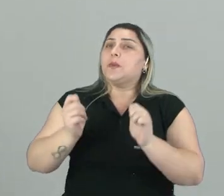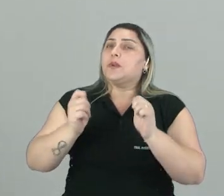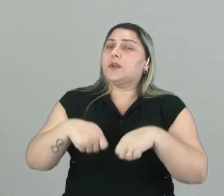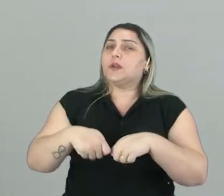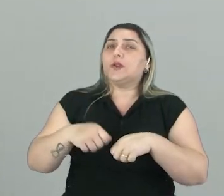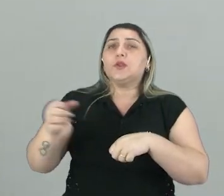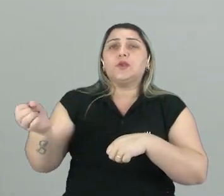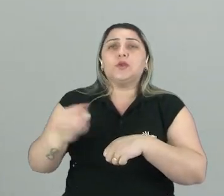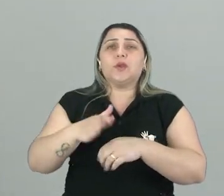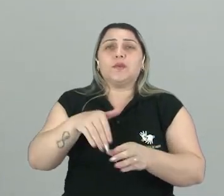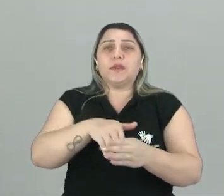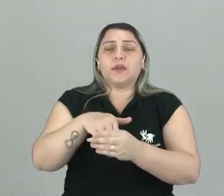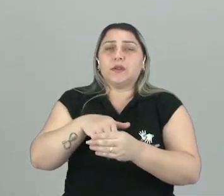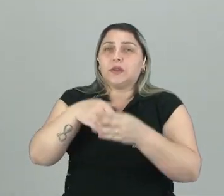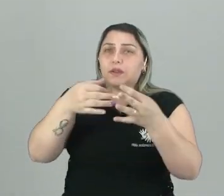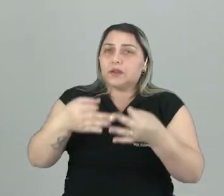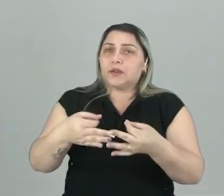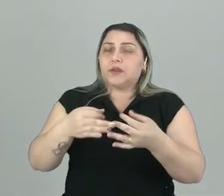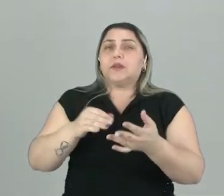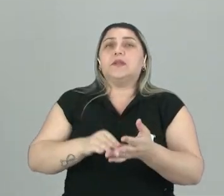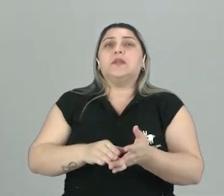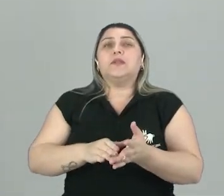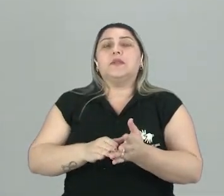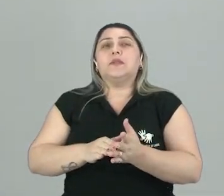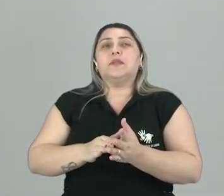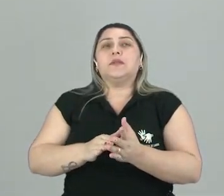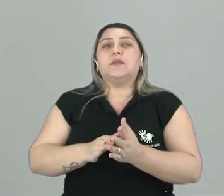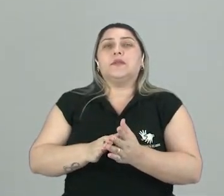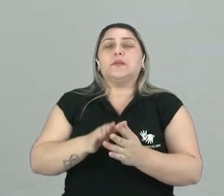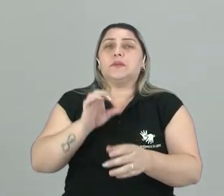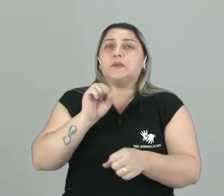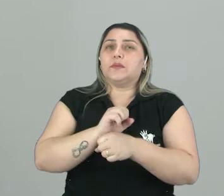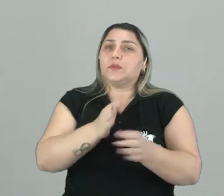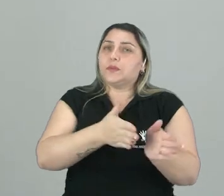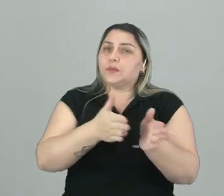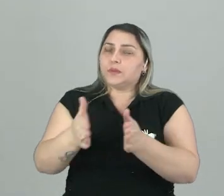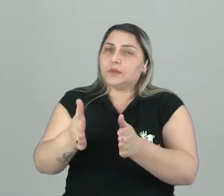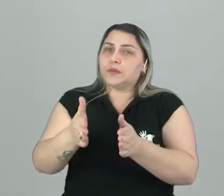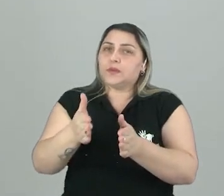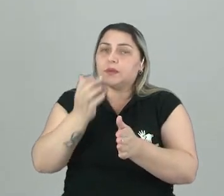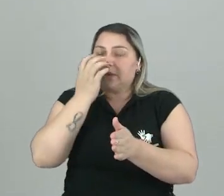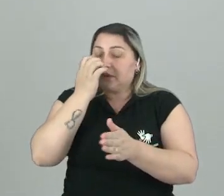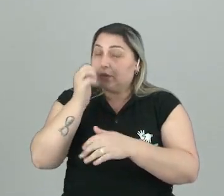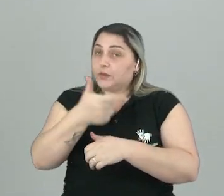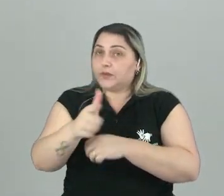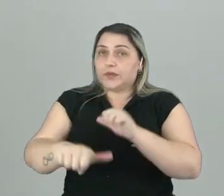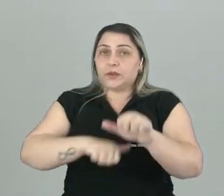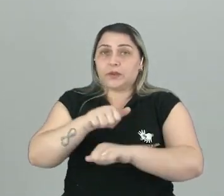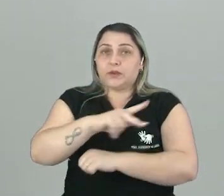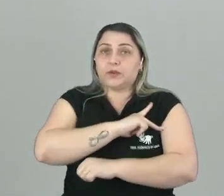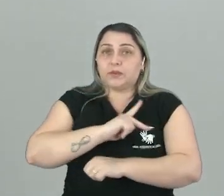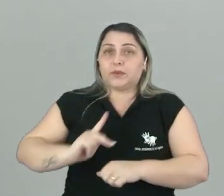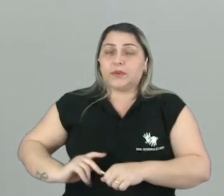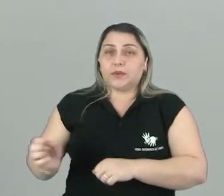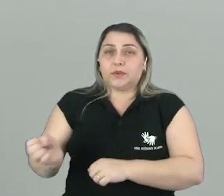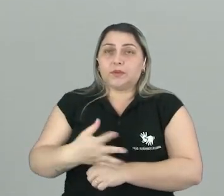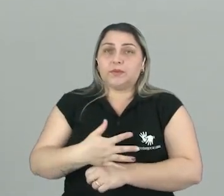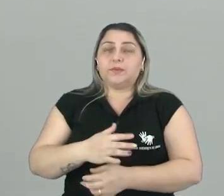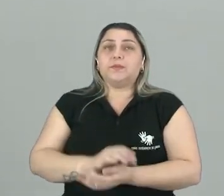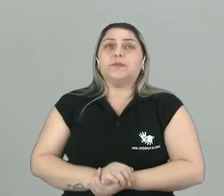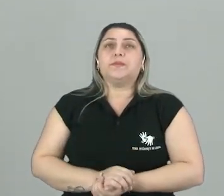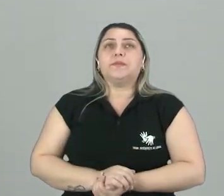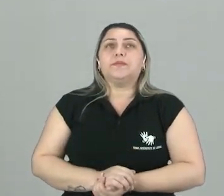possibilidade de novas eleições, certo? Então ele ficou no poder por um determinado período de tempo, sem que houvessem novas eleições.